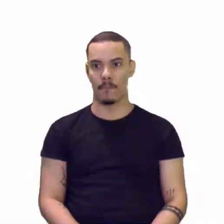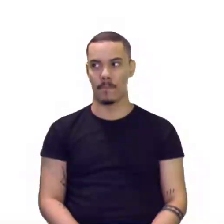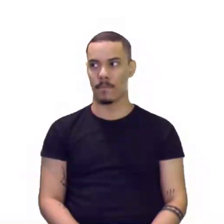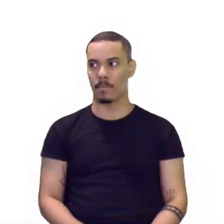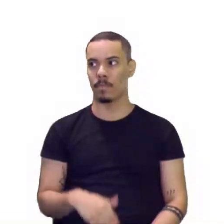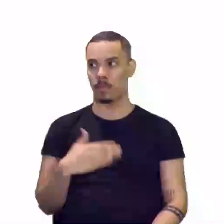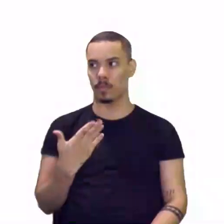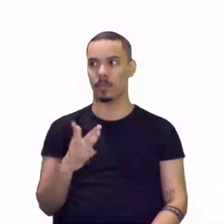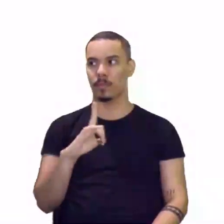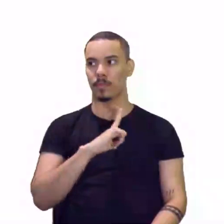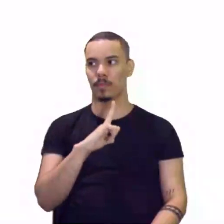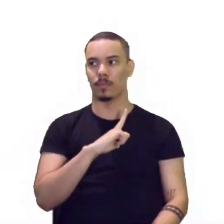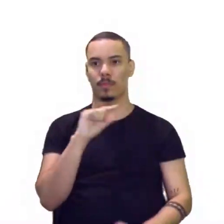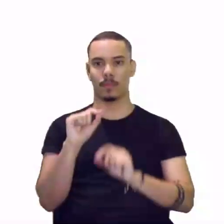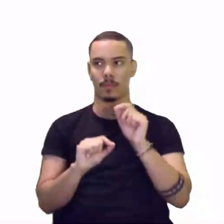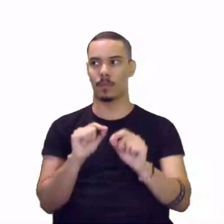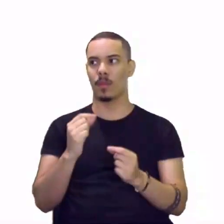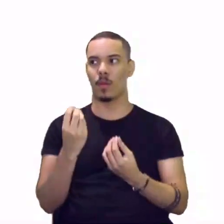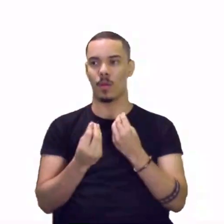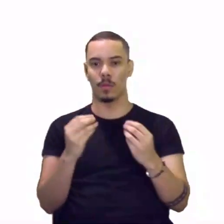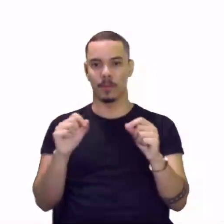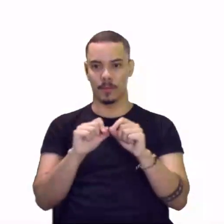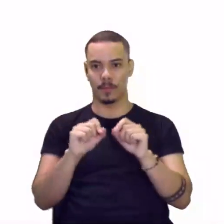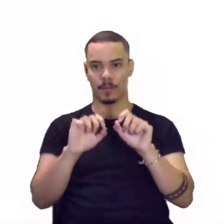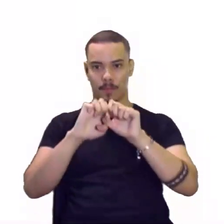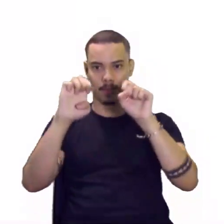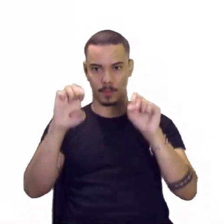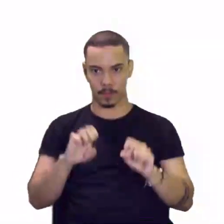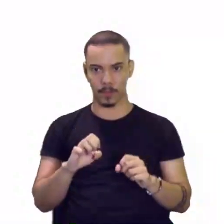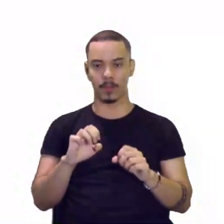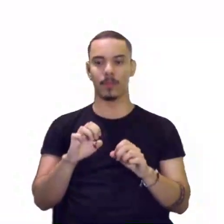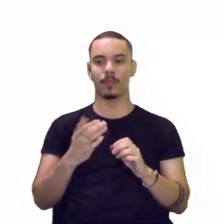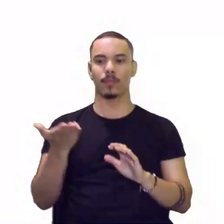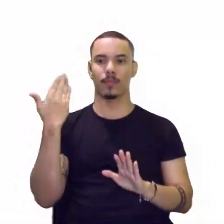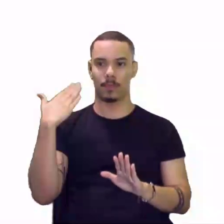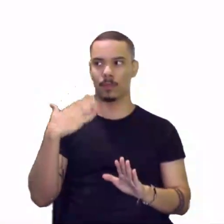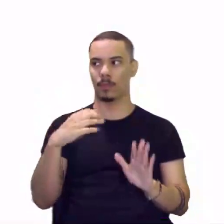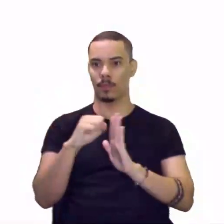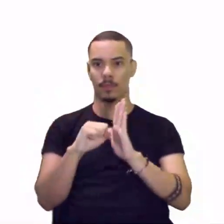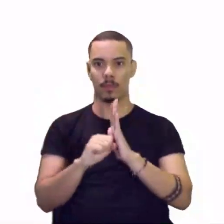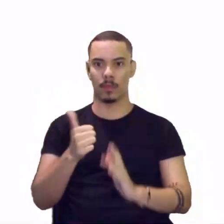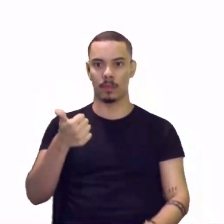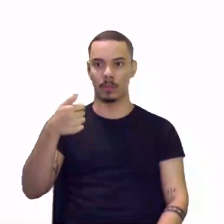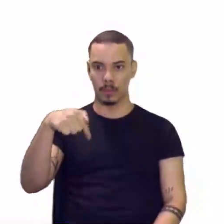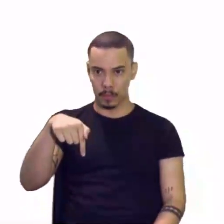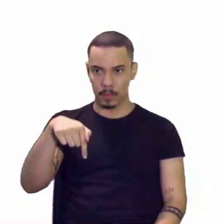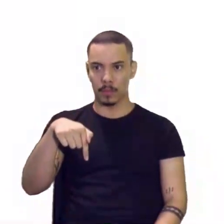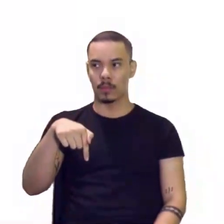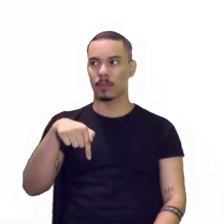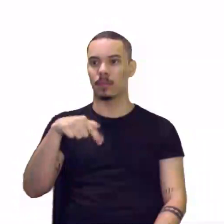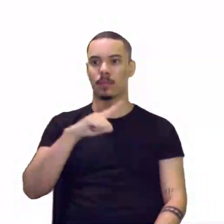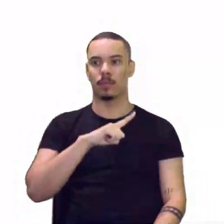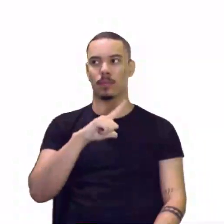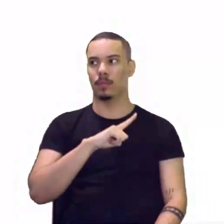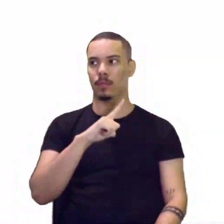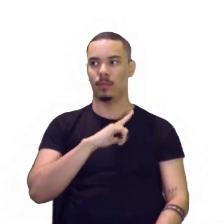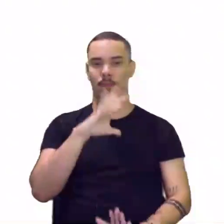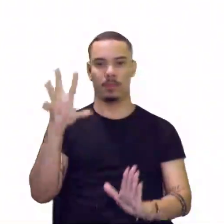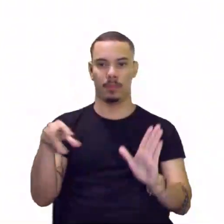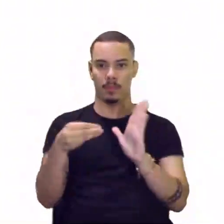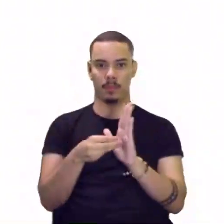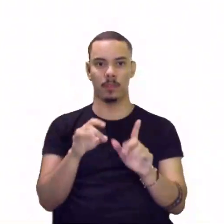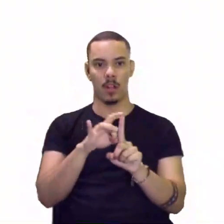Tá aí, ó. Olha só como é que era a estrutura econômica do século XVII no Brasil. Olha só, a Amazônia era totalmente